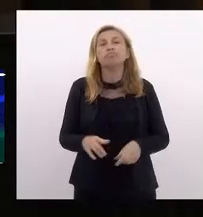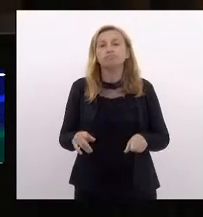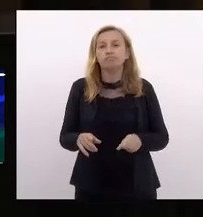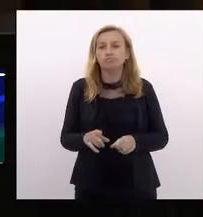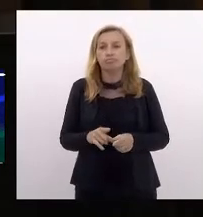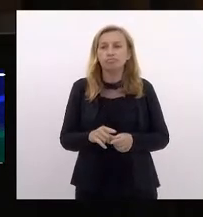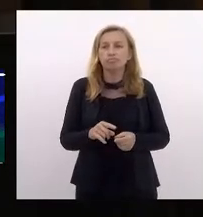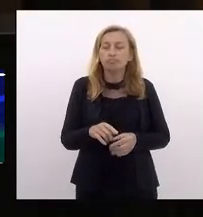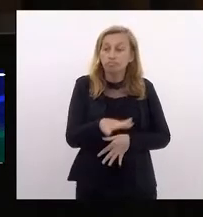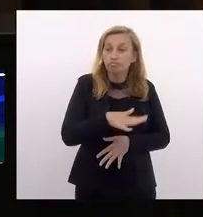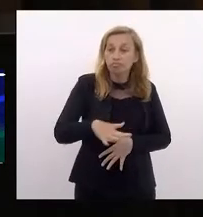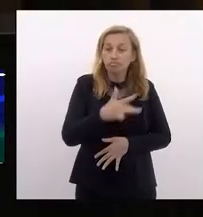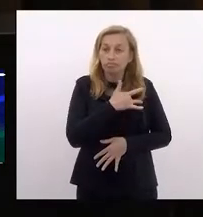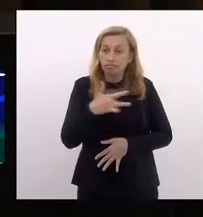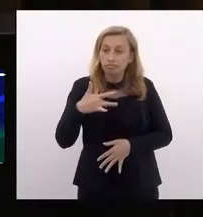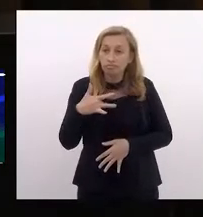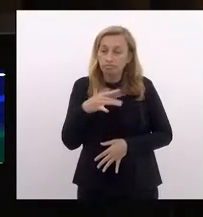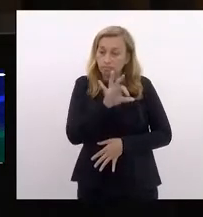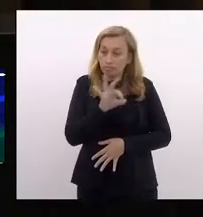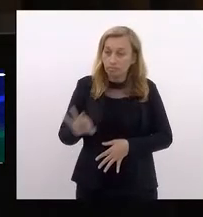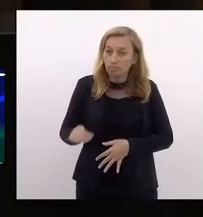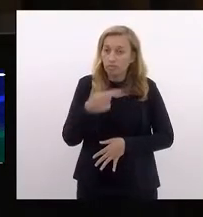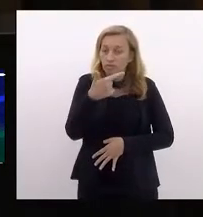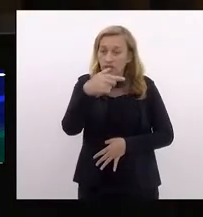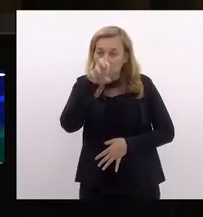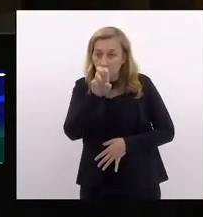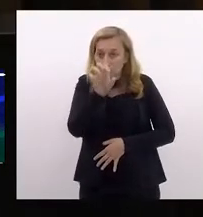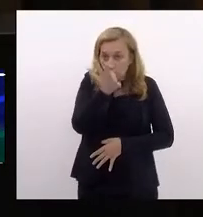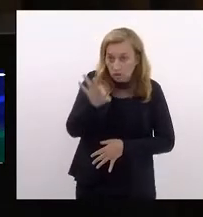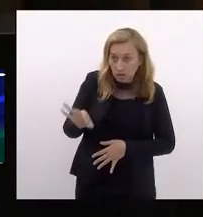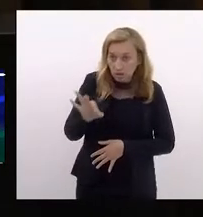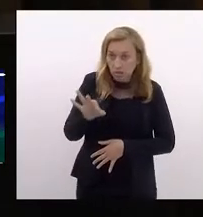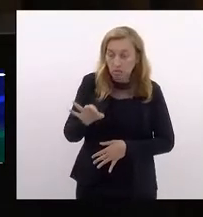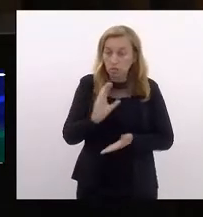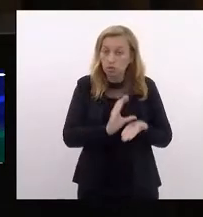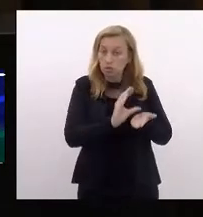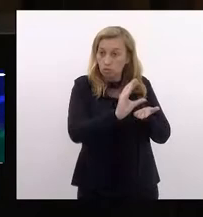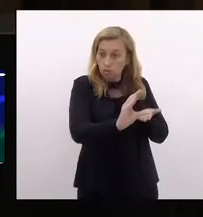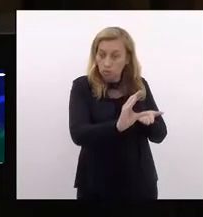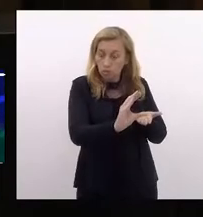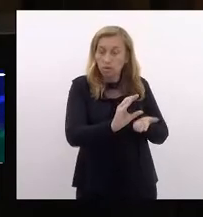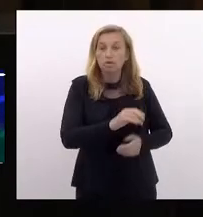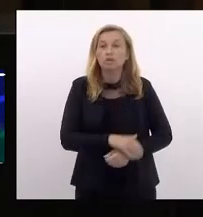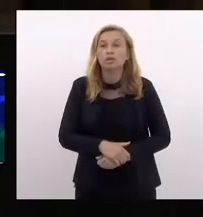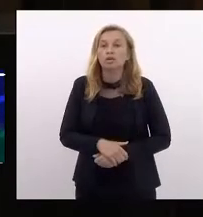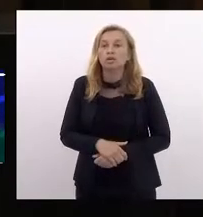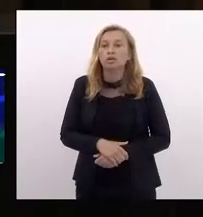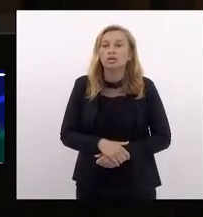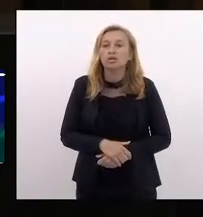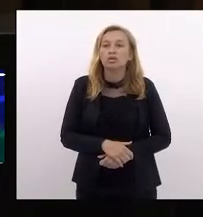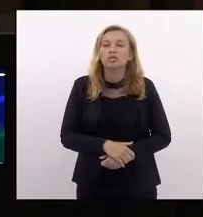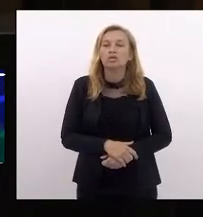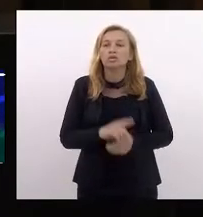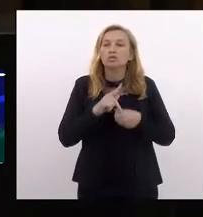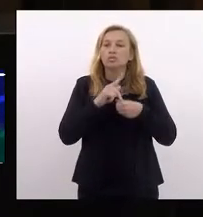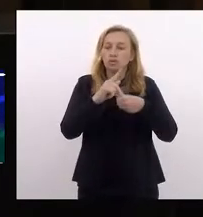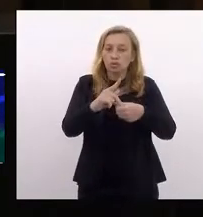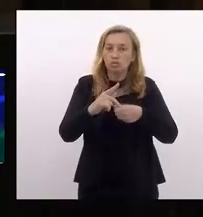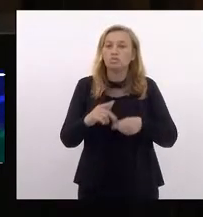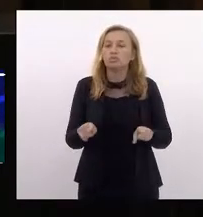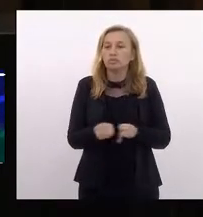destinação para a área da saúde do percentual de 25 porcento dos recursos provenientes dos royalties